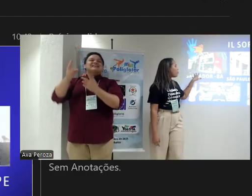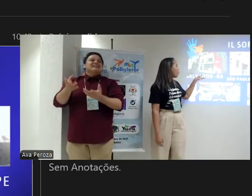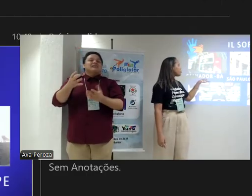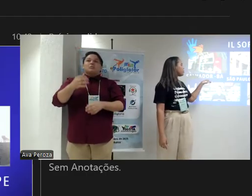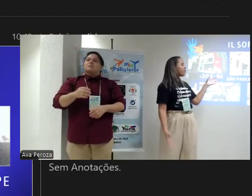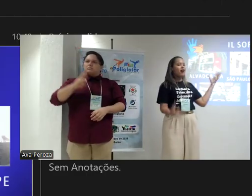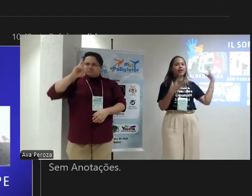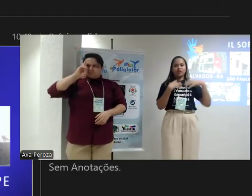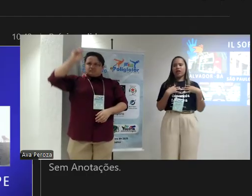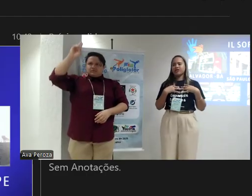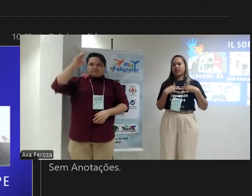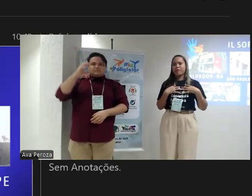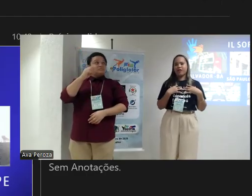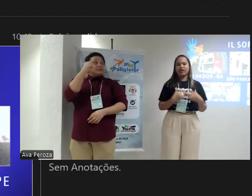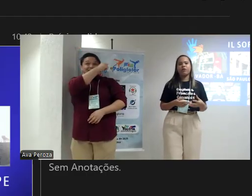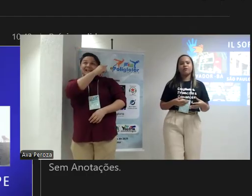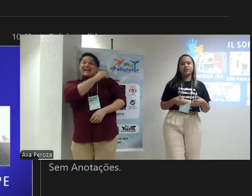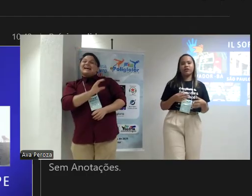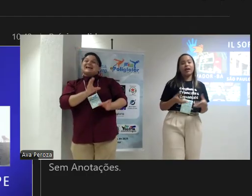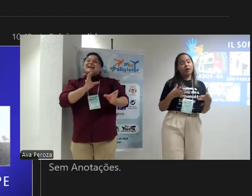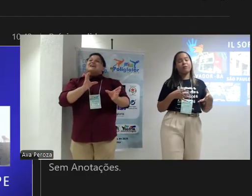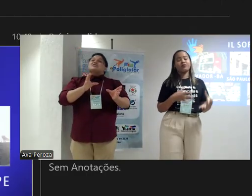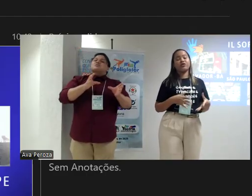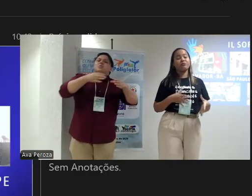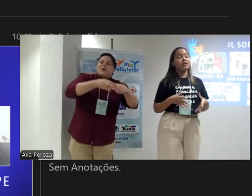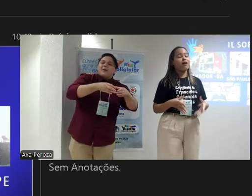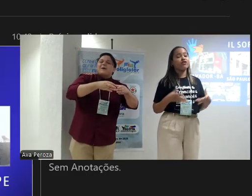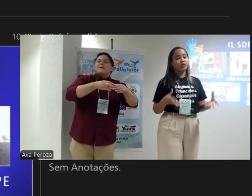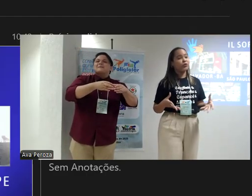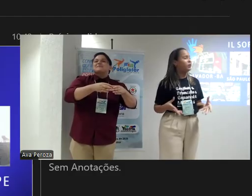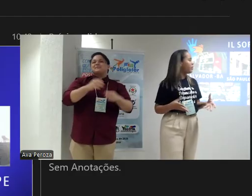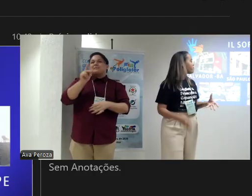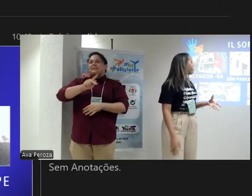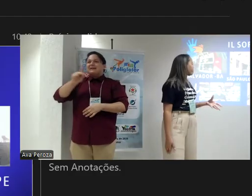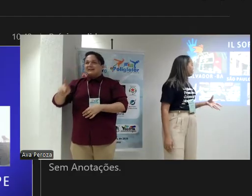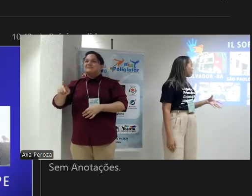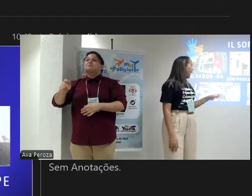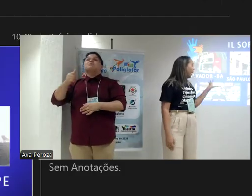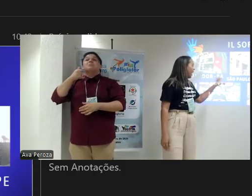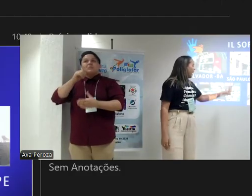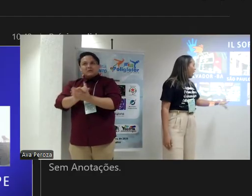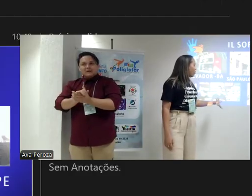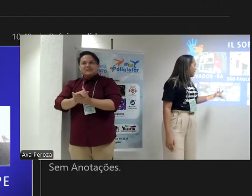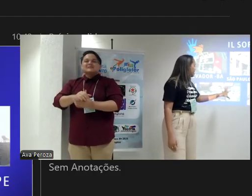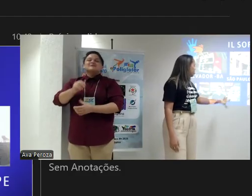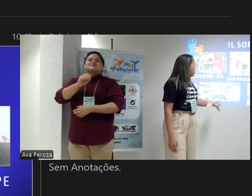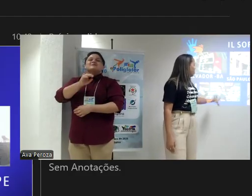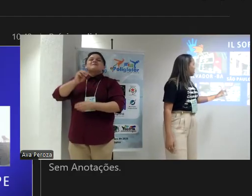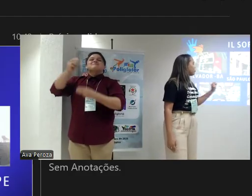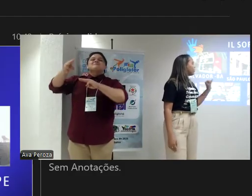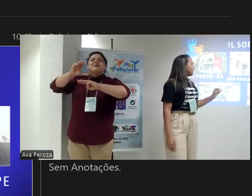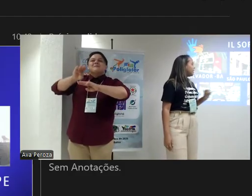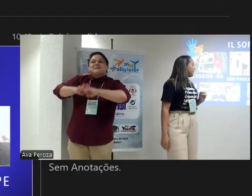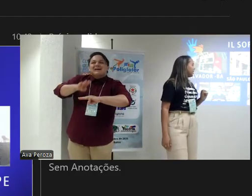é esposo da minha ex-colega de trabalho, que é uma professora de matemática surda, né? E algo interessante sobre